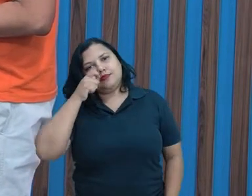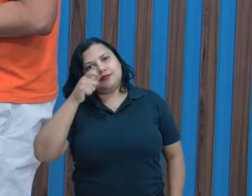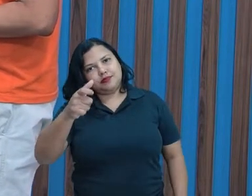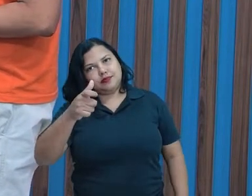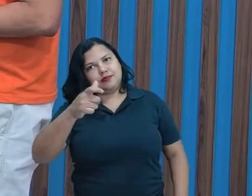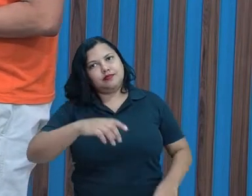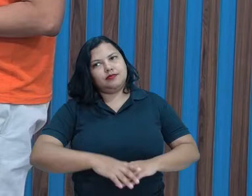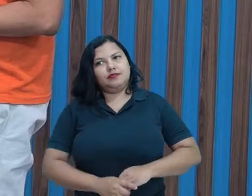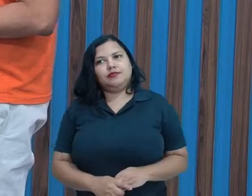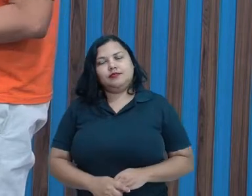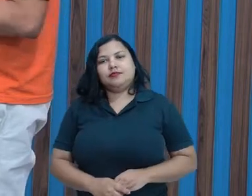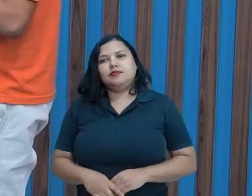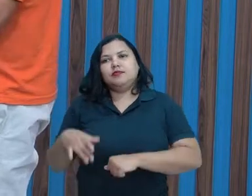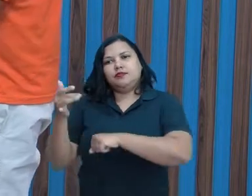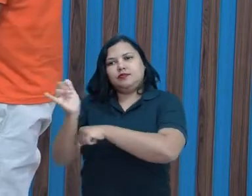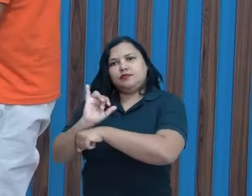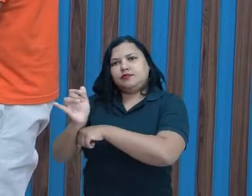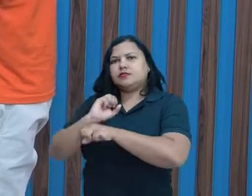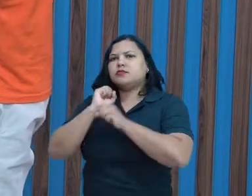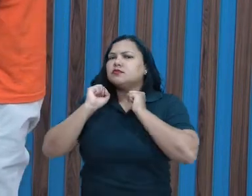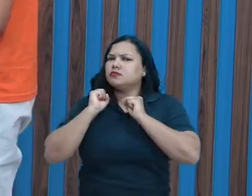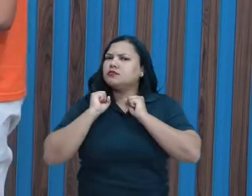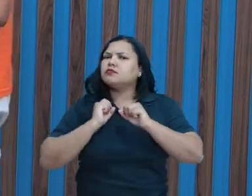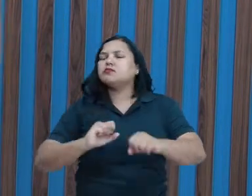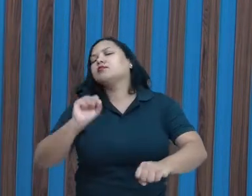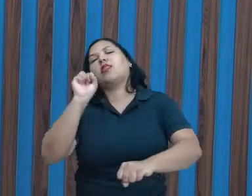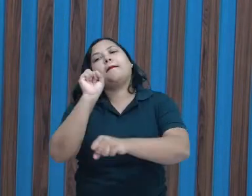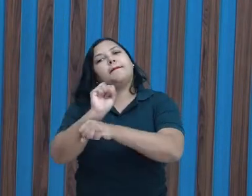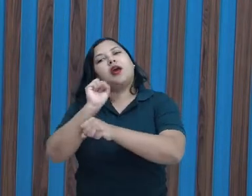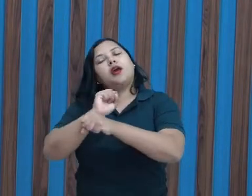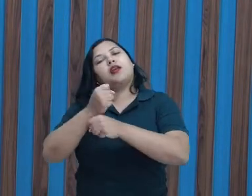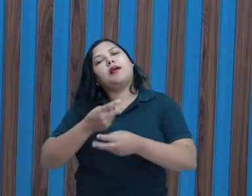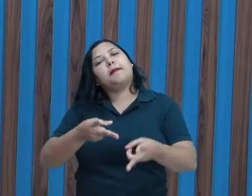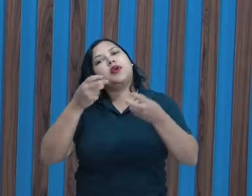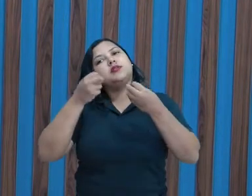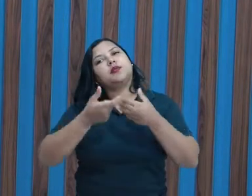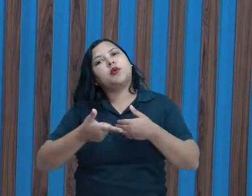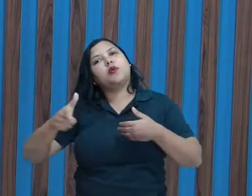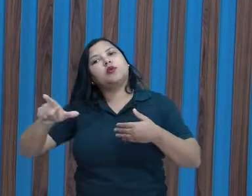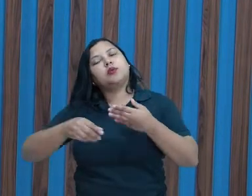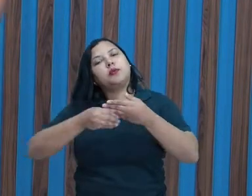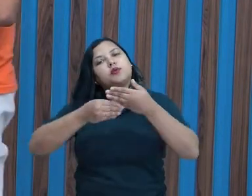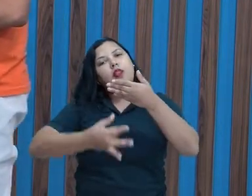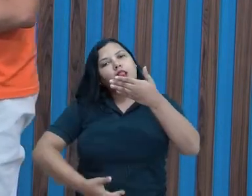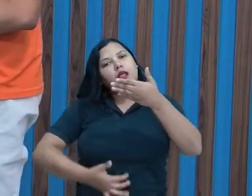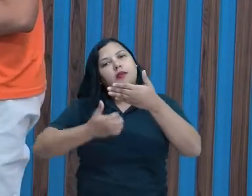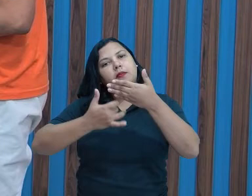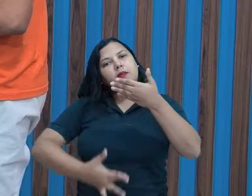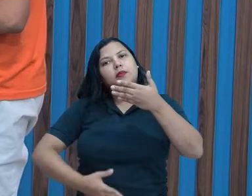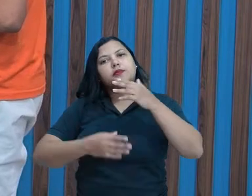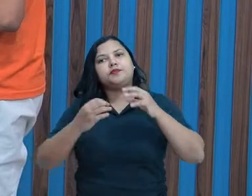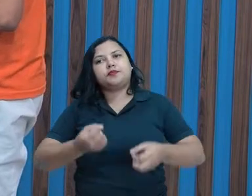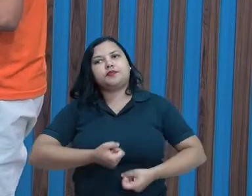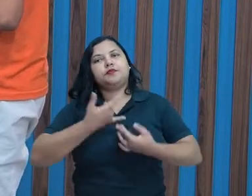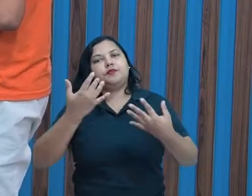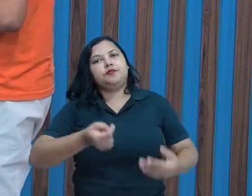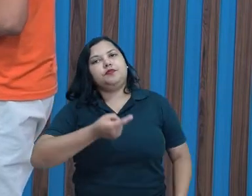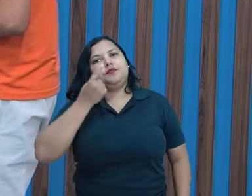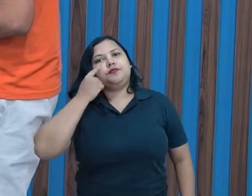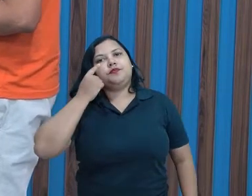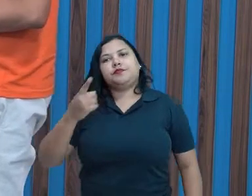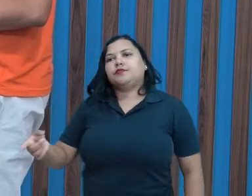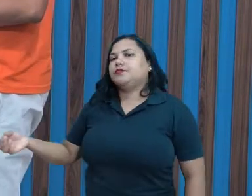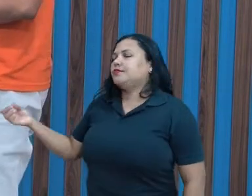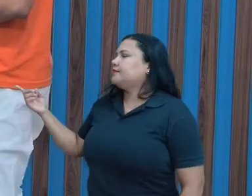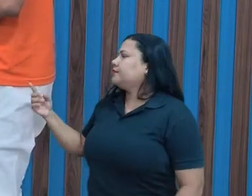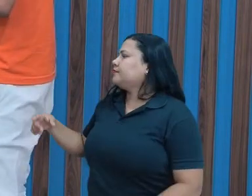no YouTube pode dar pause e ver o resto do poema aí só por curiosidade. Pois bem, observando as partes aí,